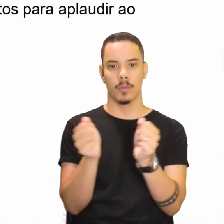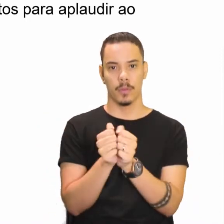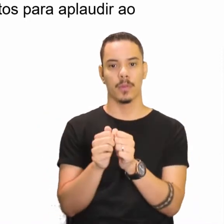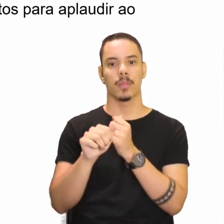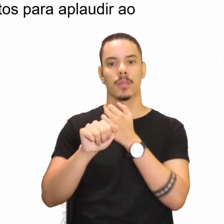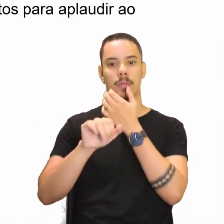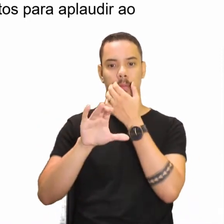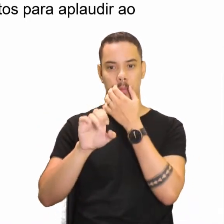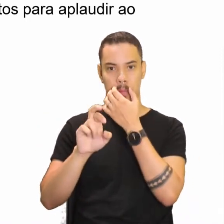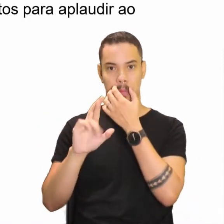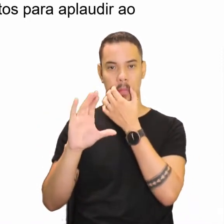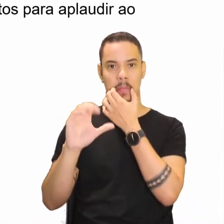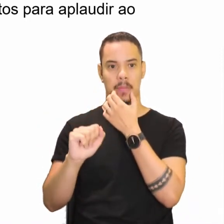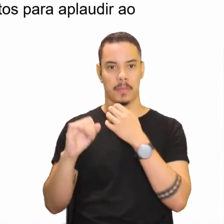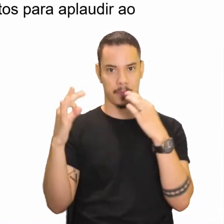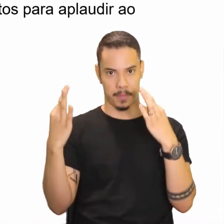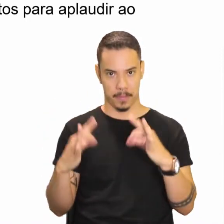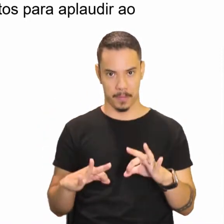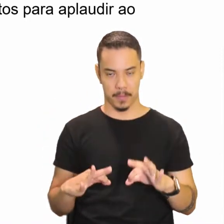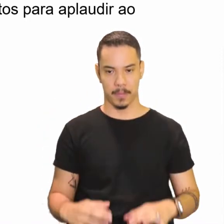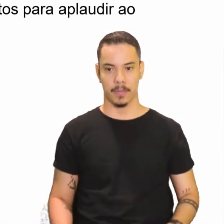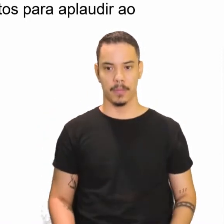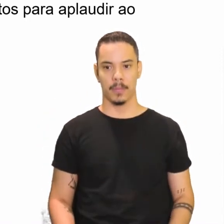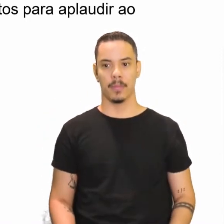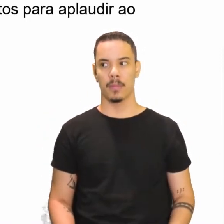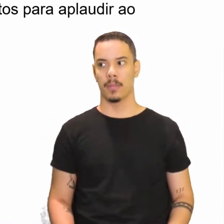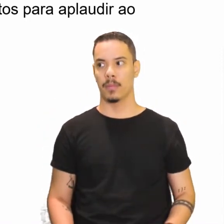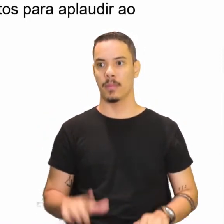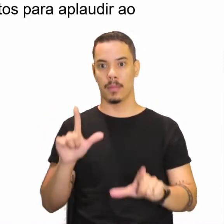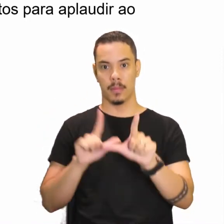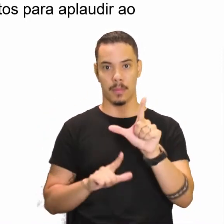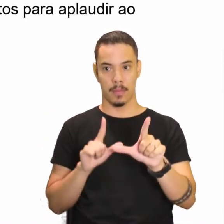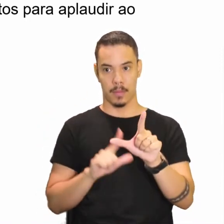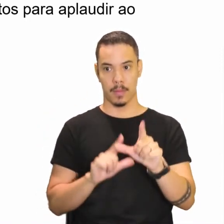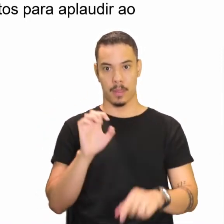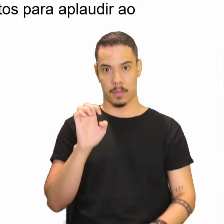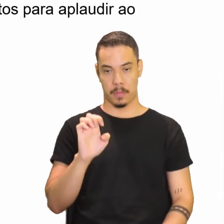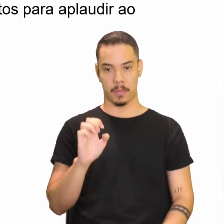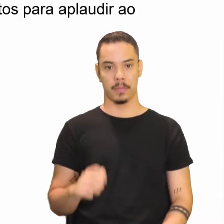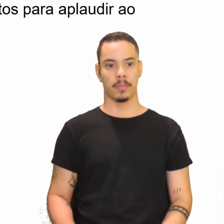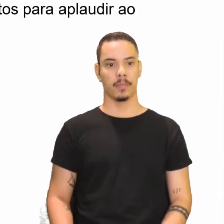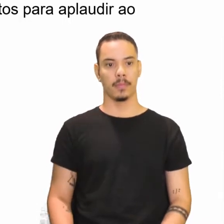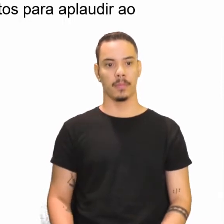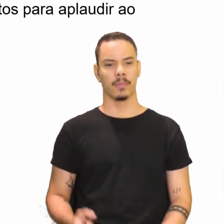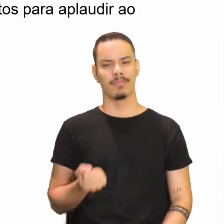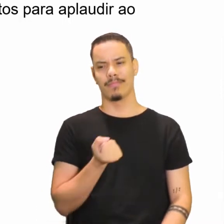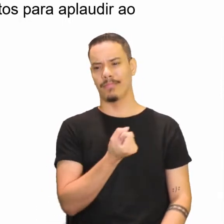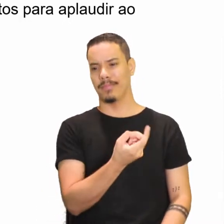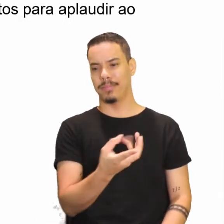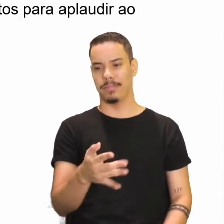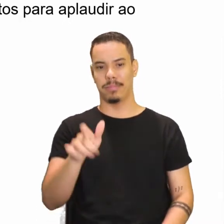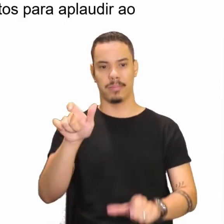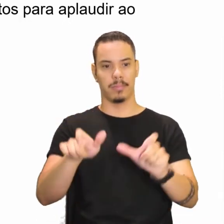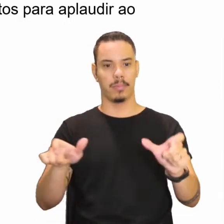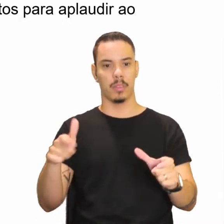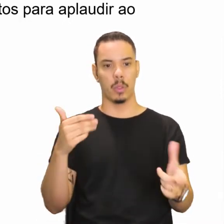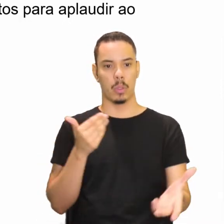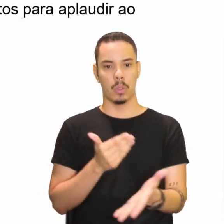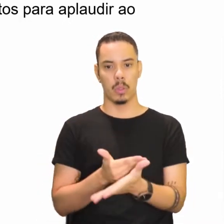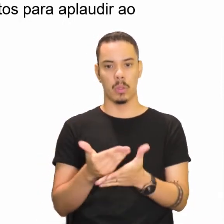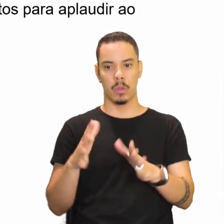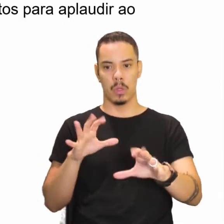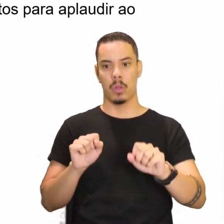Acerca. Muito bem. Letra E. A multidão começou a se